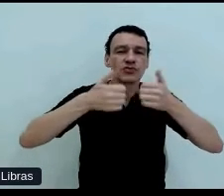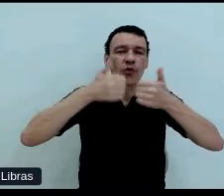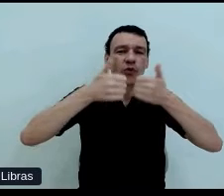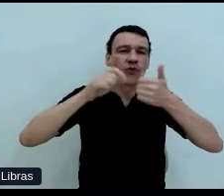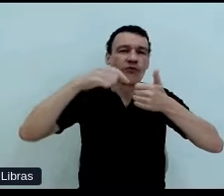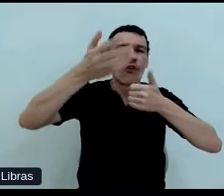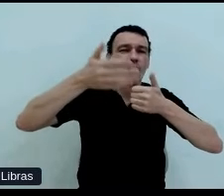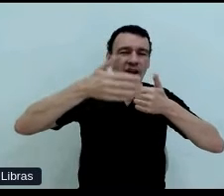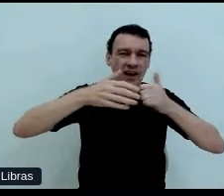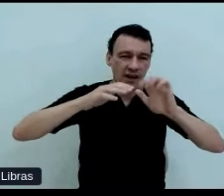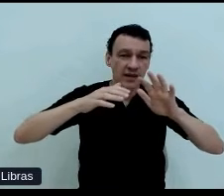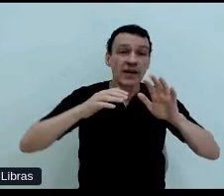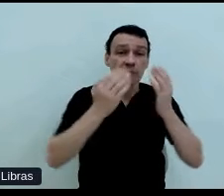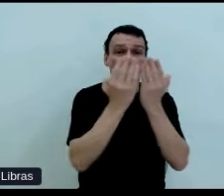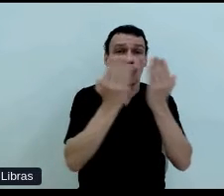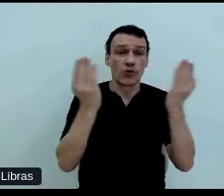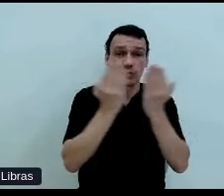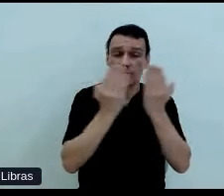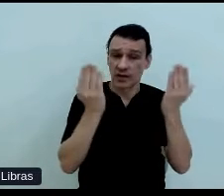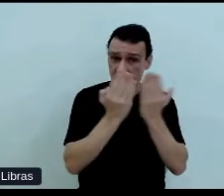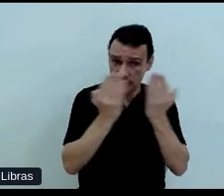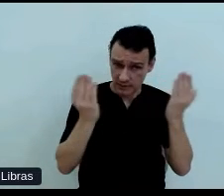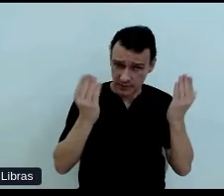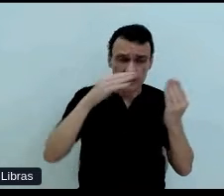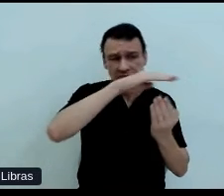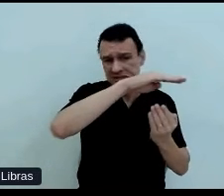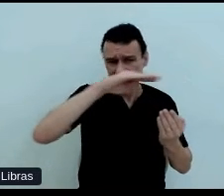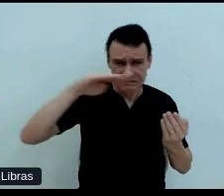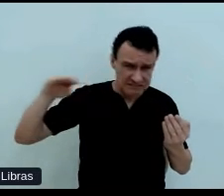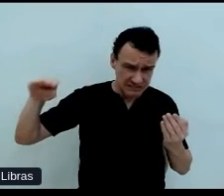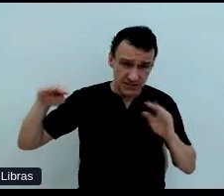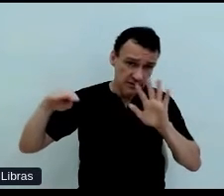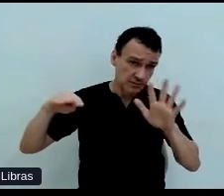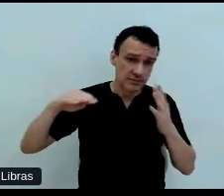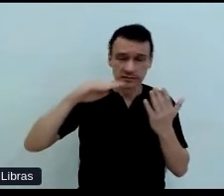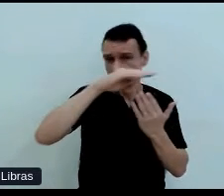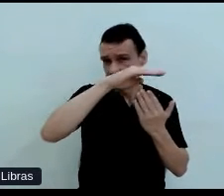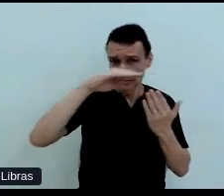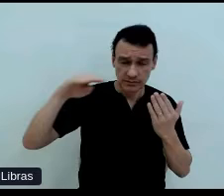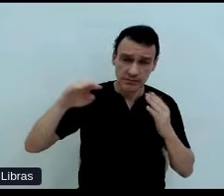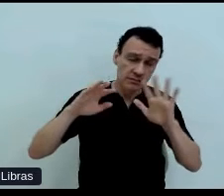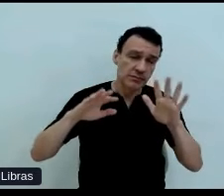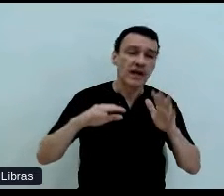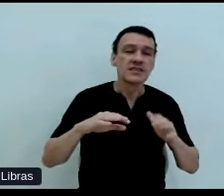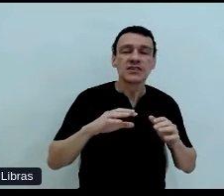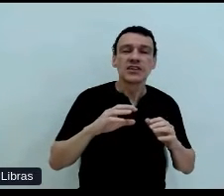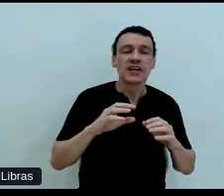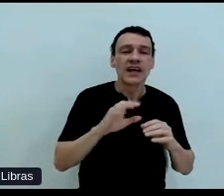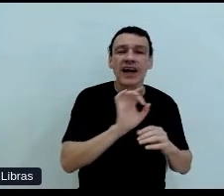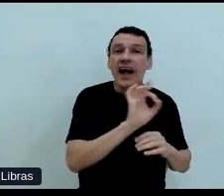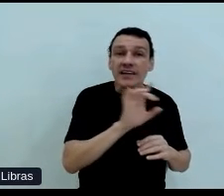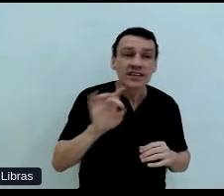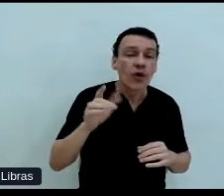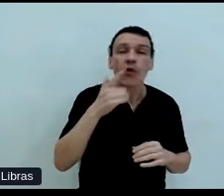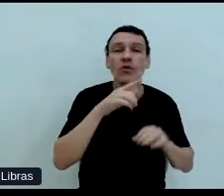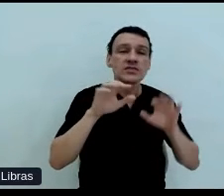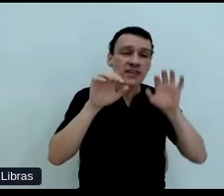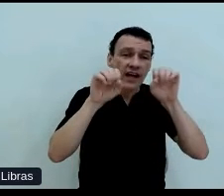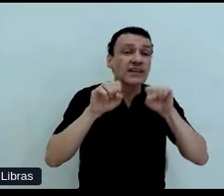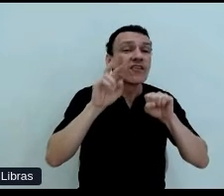frente existe um muro. Esse muro é do mesmo tamanho, só que, né, nem todas conseguem assistir esse jogo. E do outro